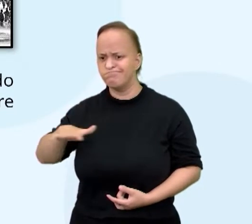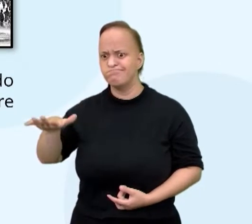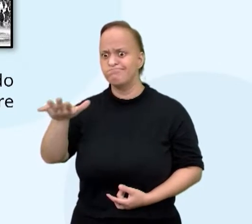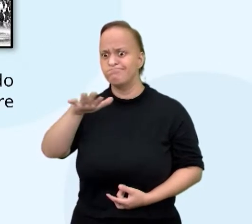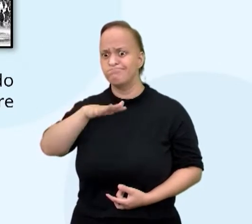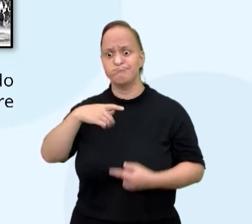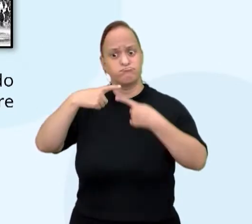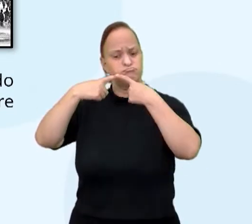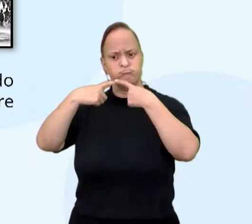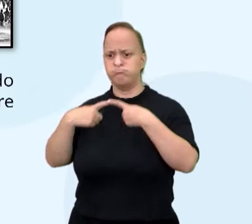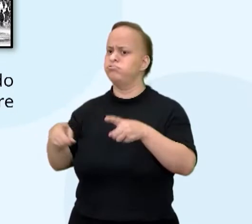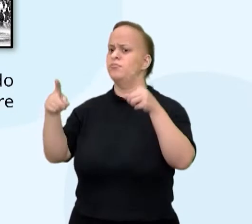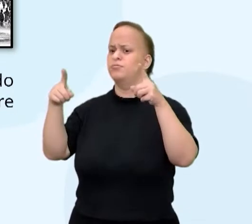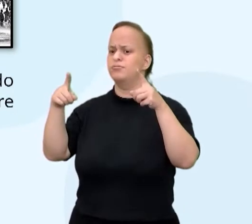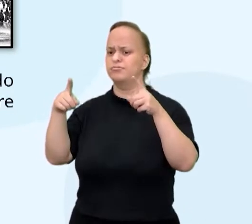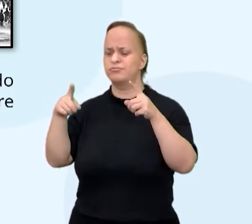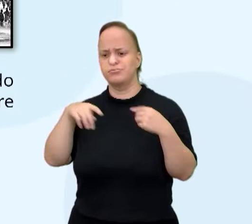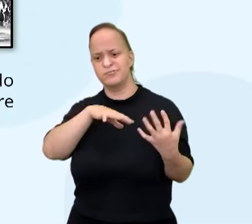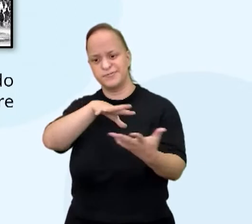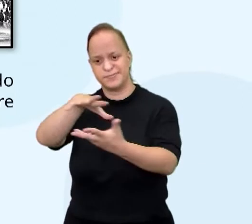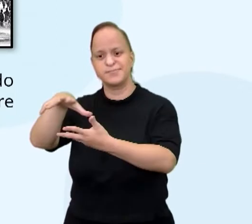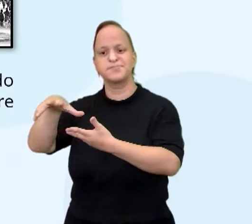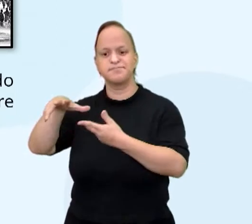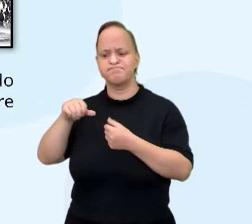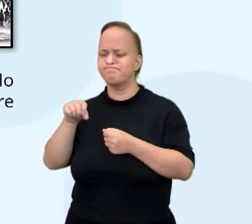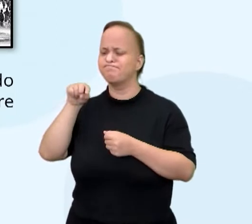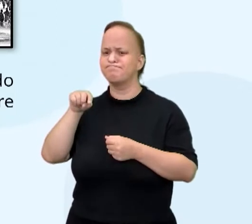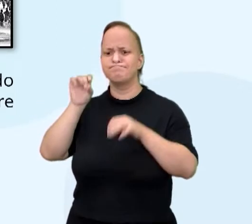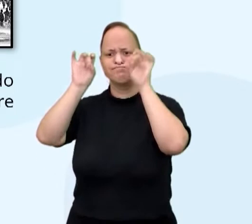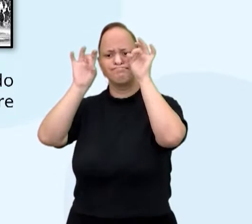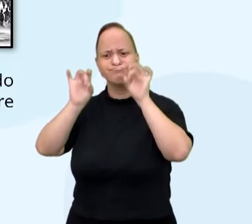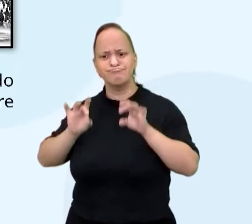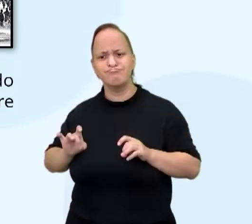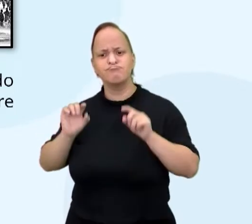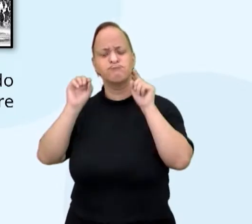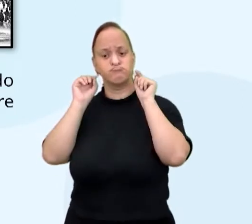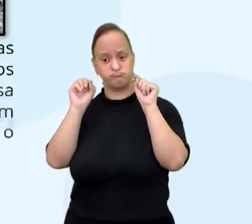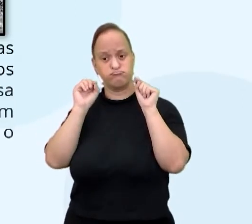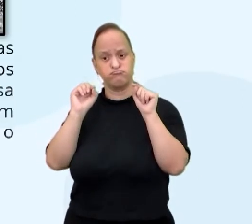exposição universal. E o que essa exposição tinha de especial? Bem,